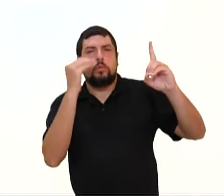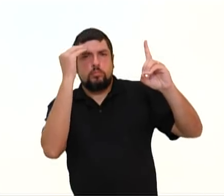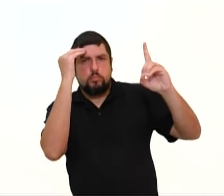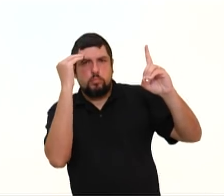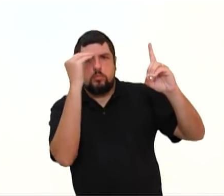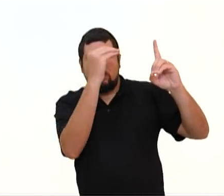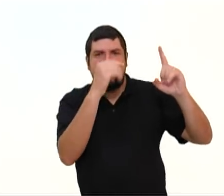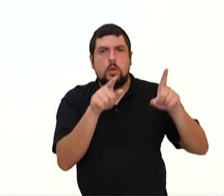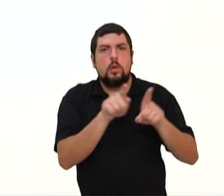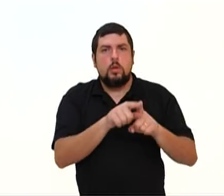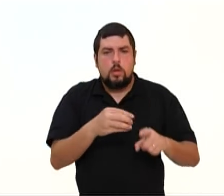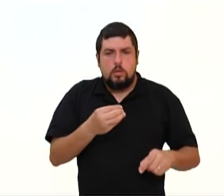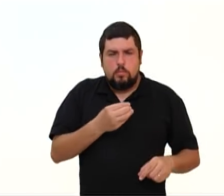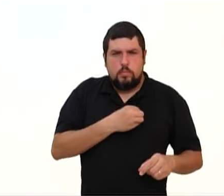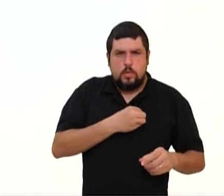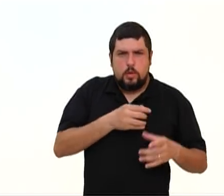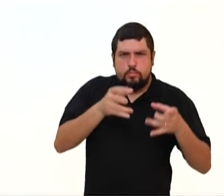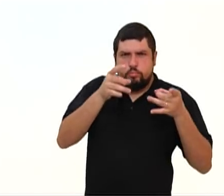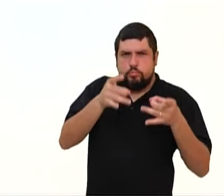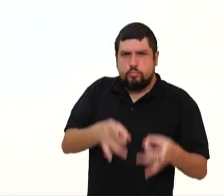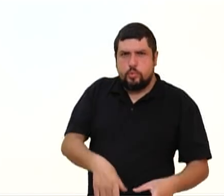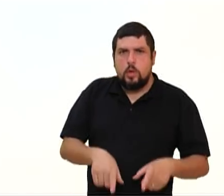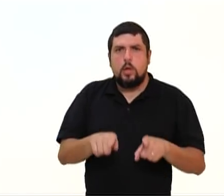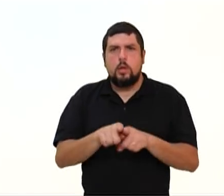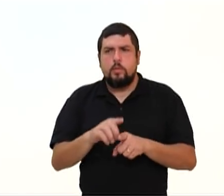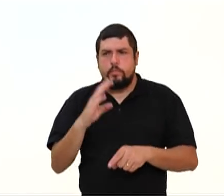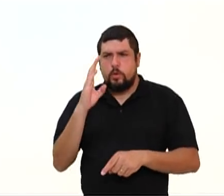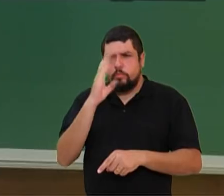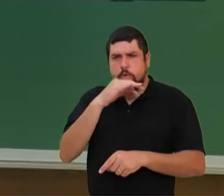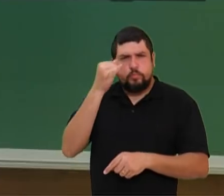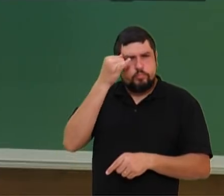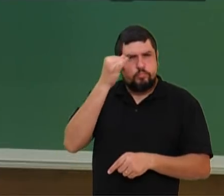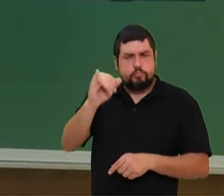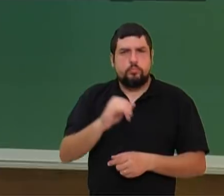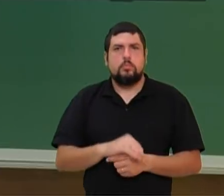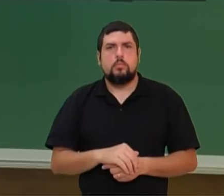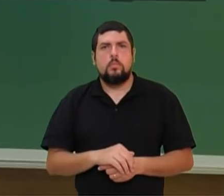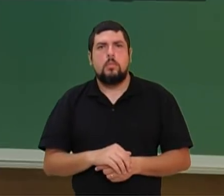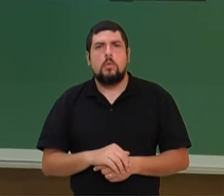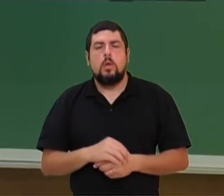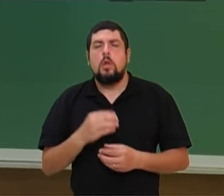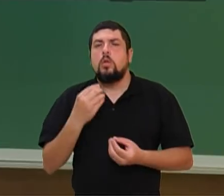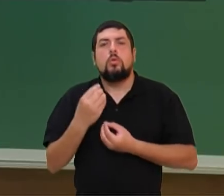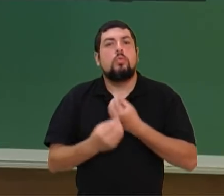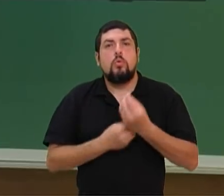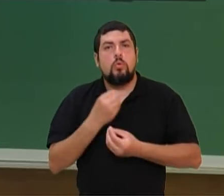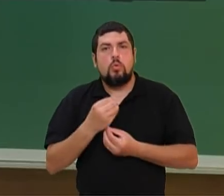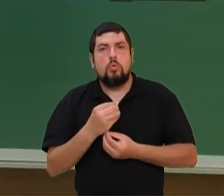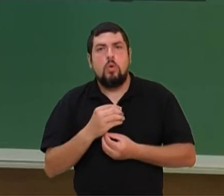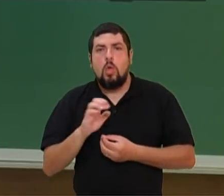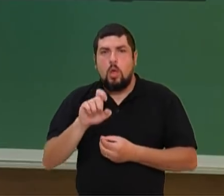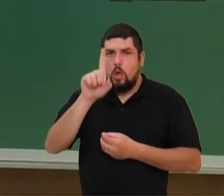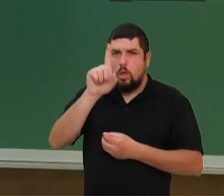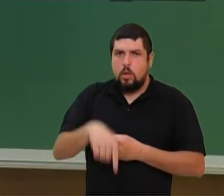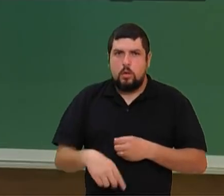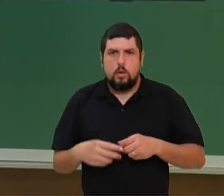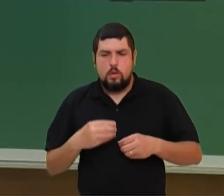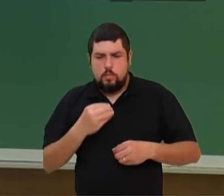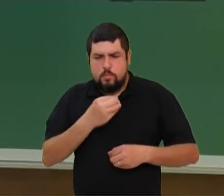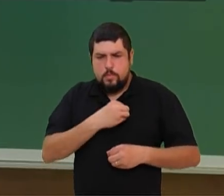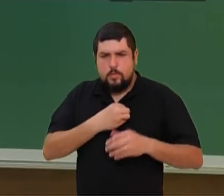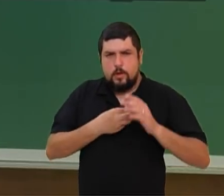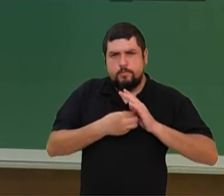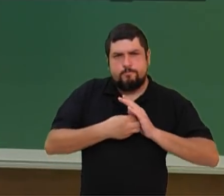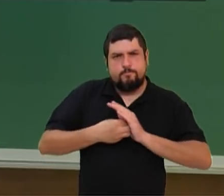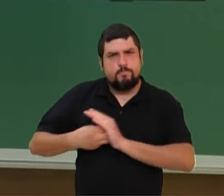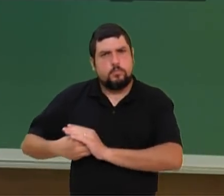o pecado e a passividade diante do mal. Então, ele tem que buscar Deus para se libertar do pecado e da